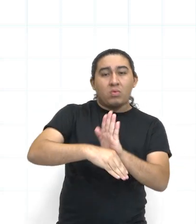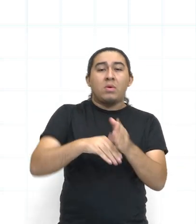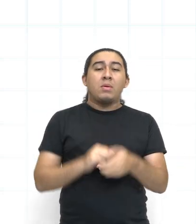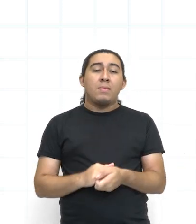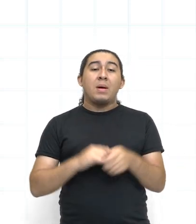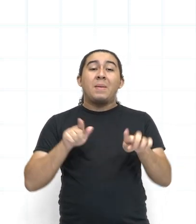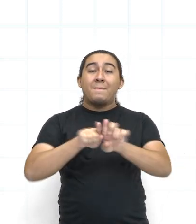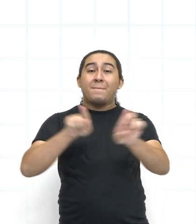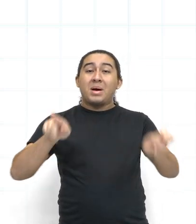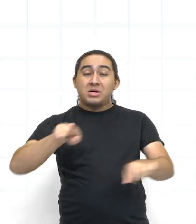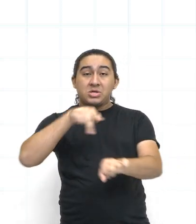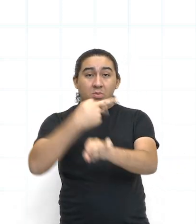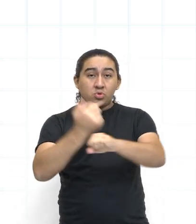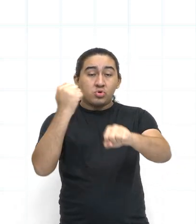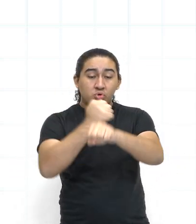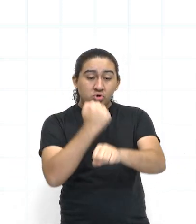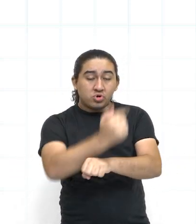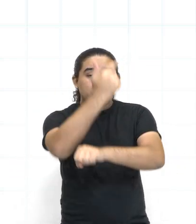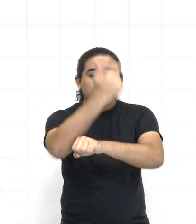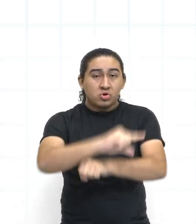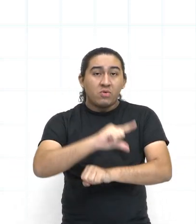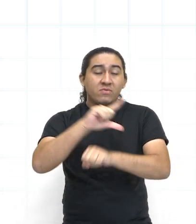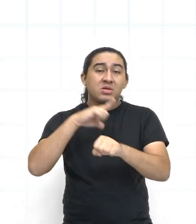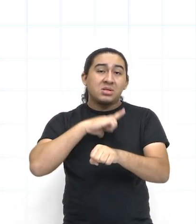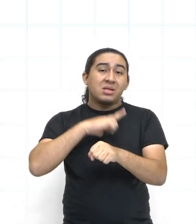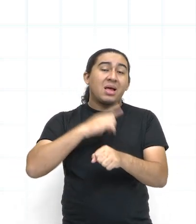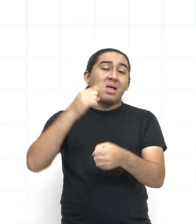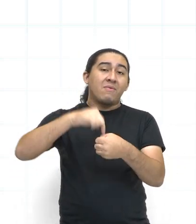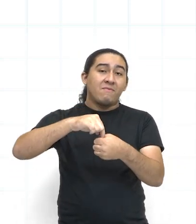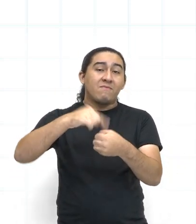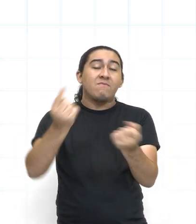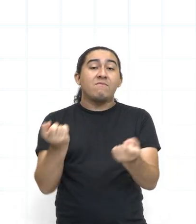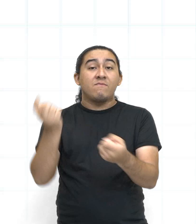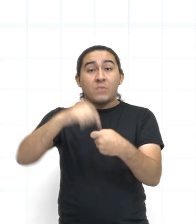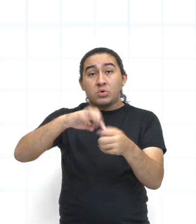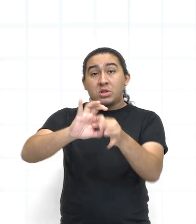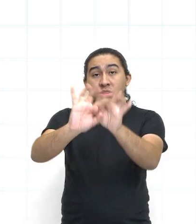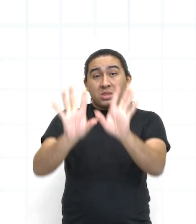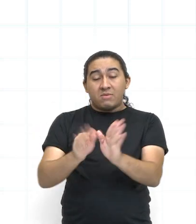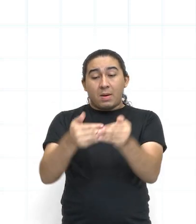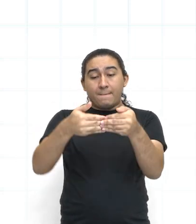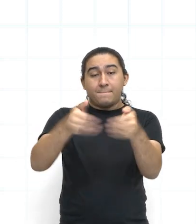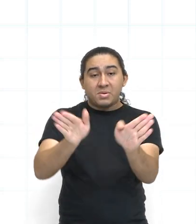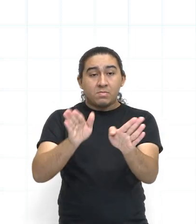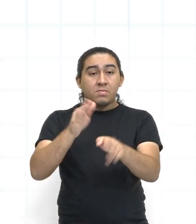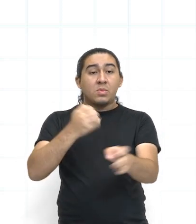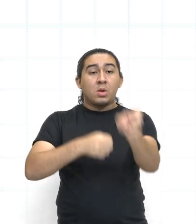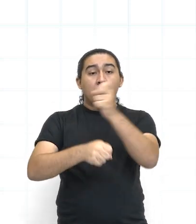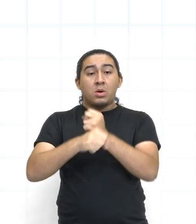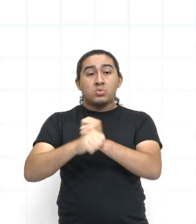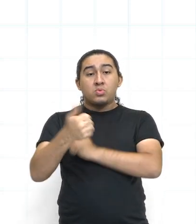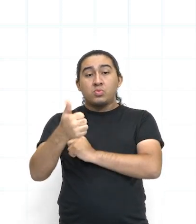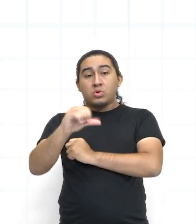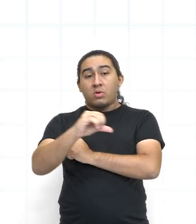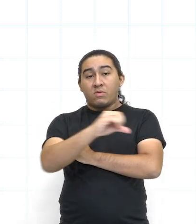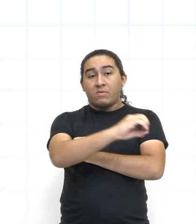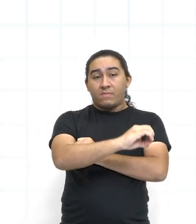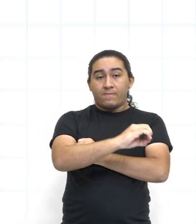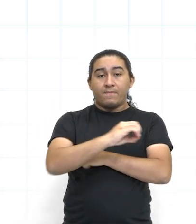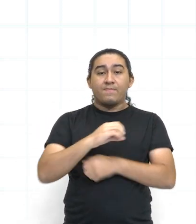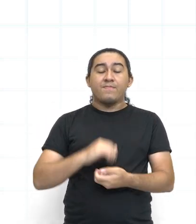de decadência, mas foi restaurado e reaberto oficialmente em